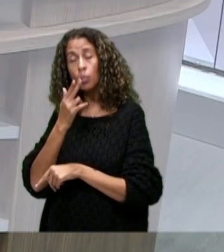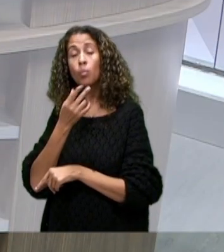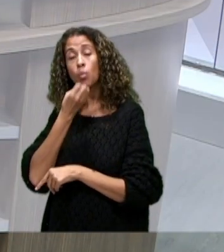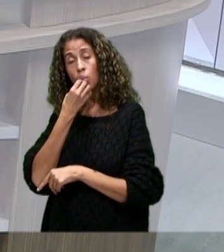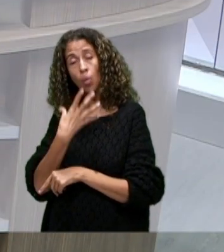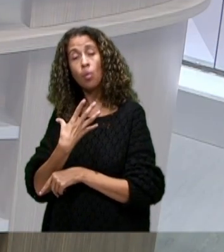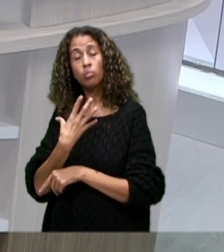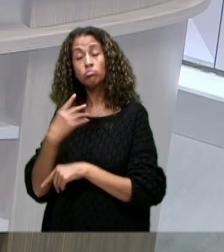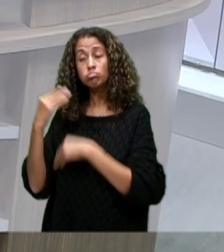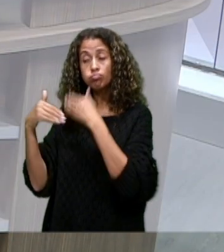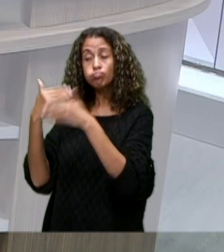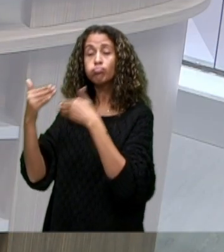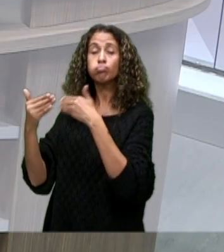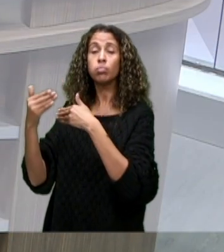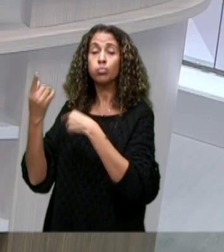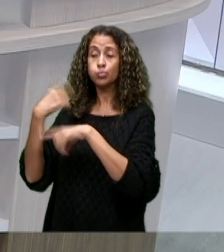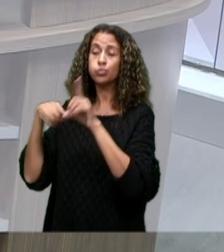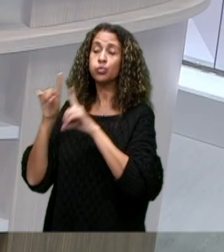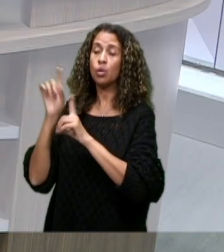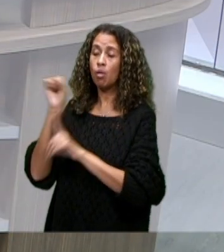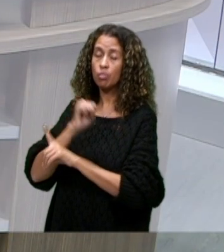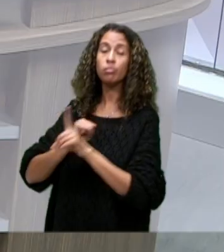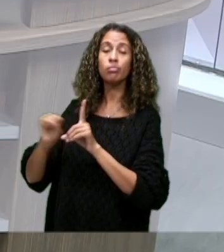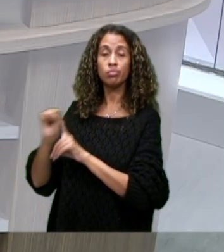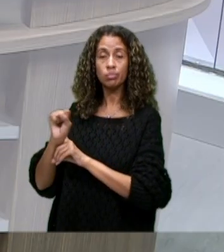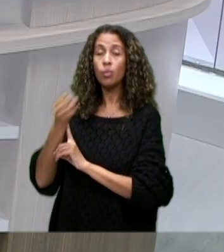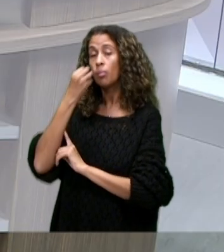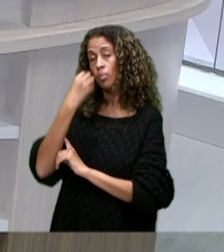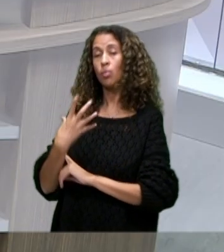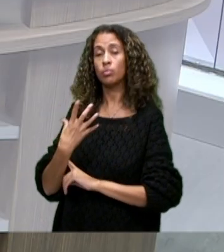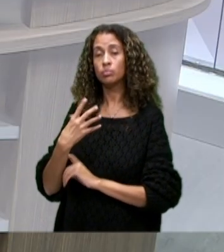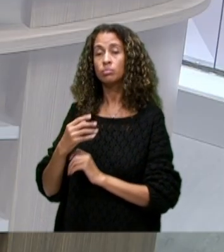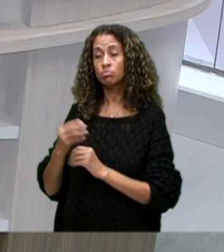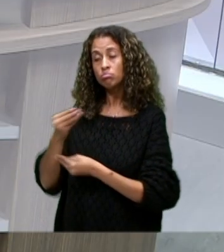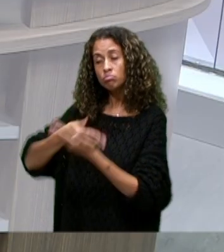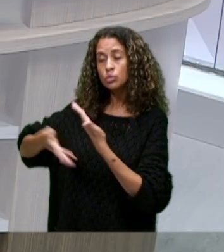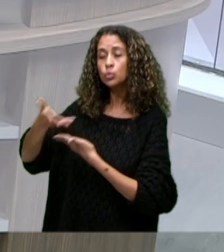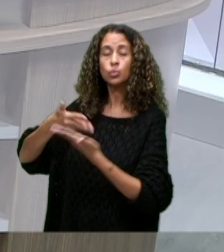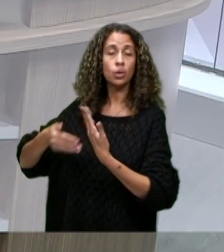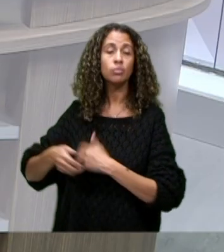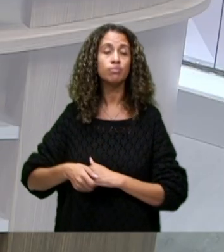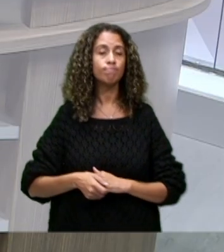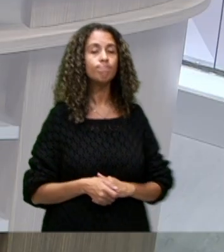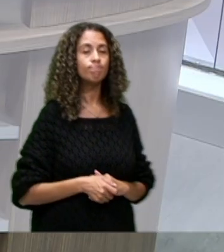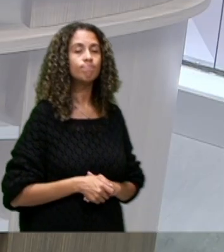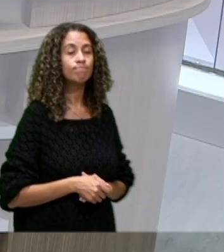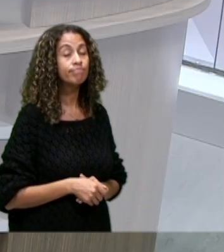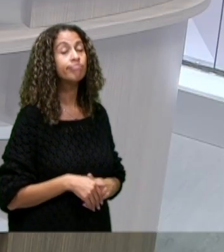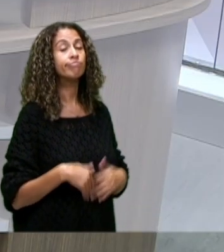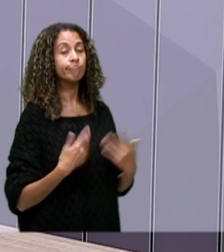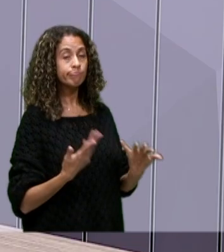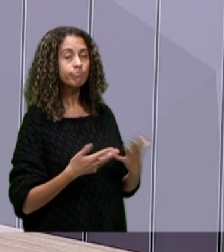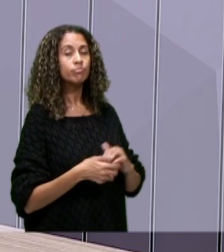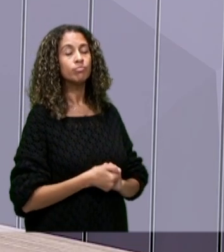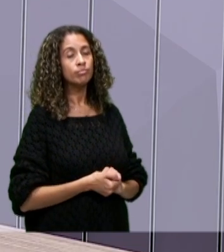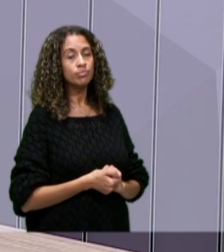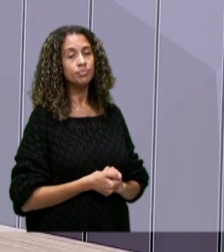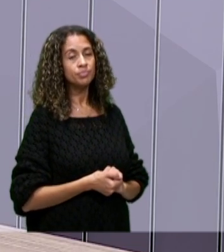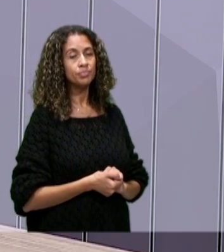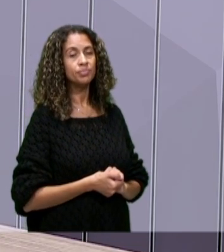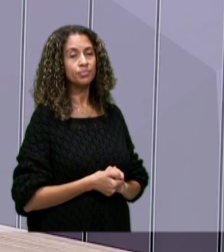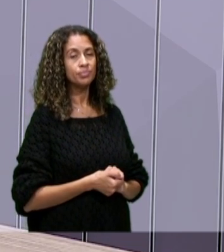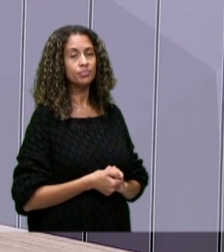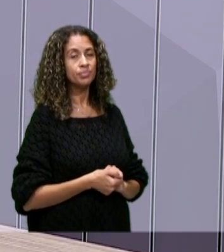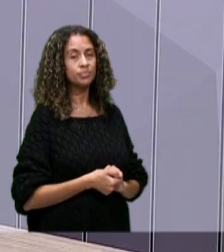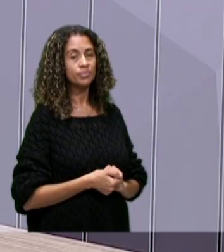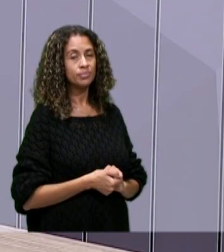progresso, né? Uma evolução da nossa sociedade, pelo menos, né? Que coisa boa que isso está acontecendo. Então, e aí,